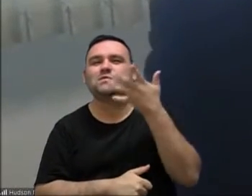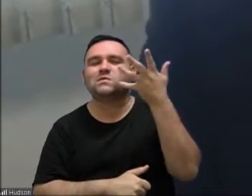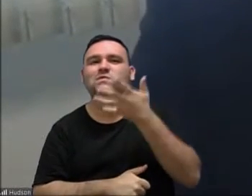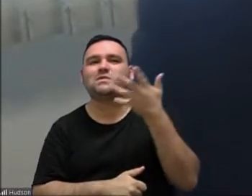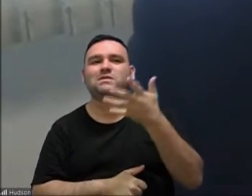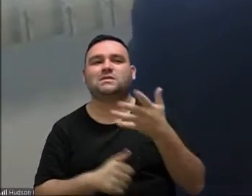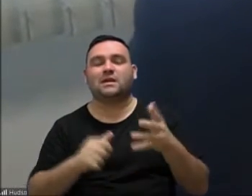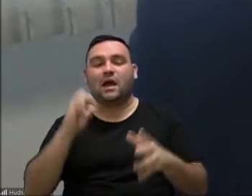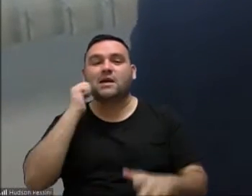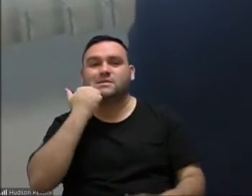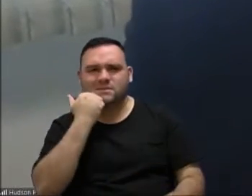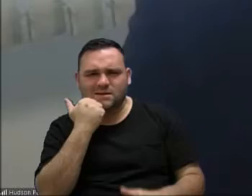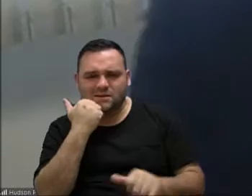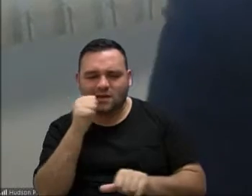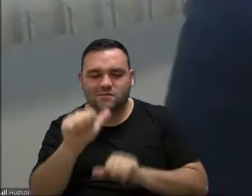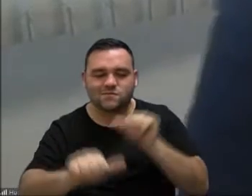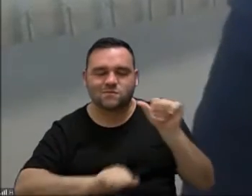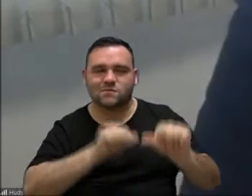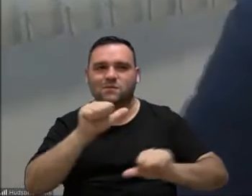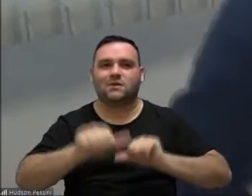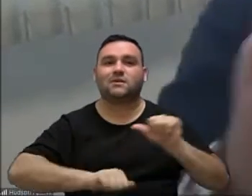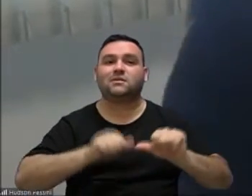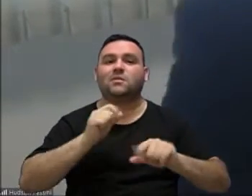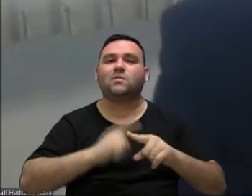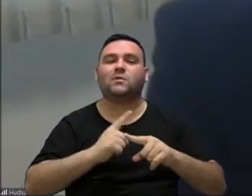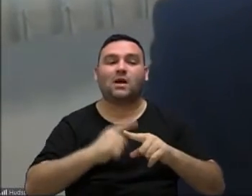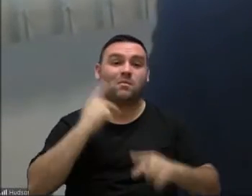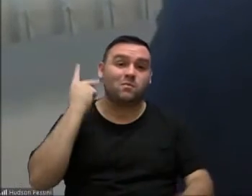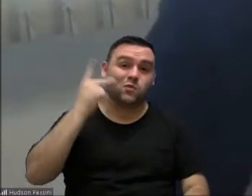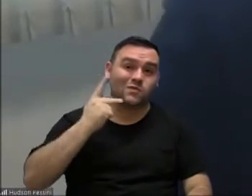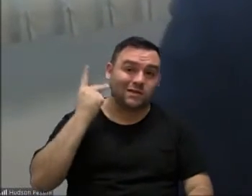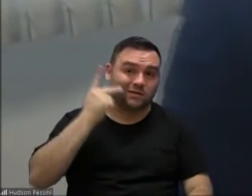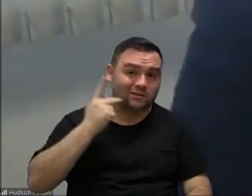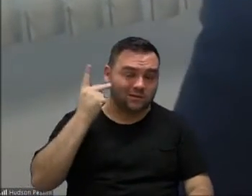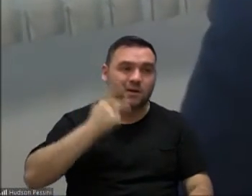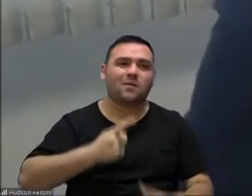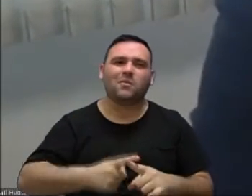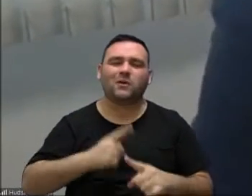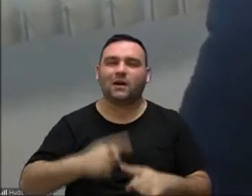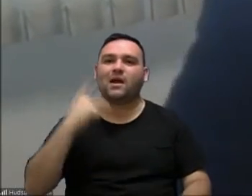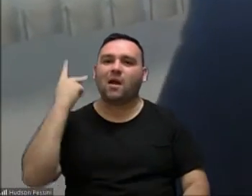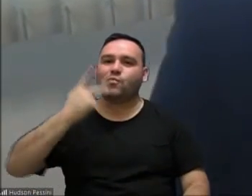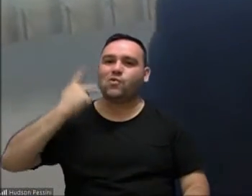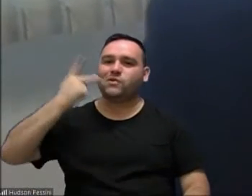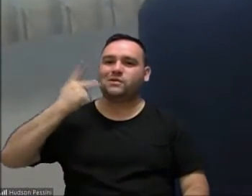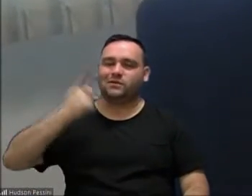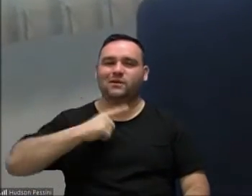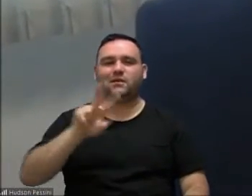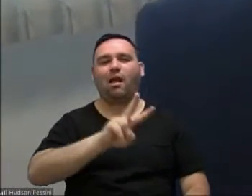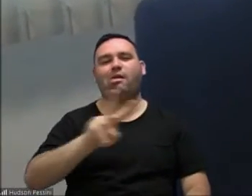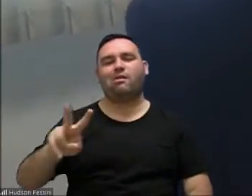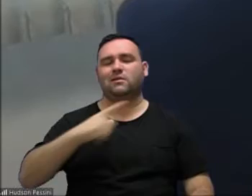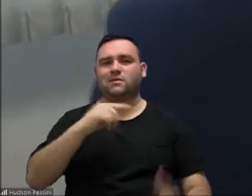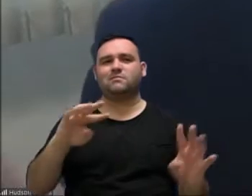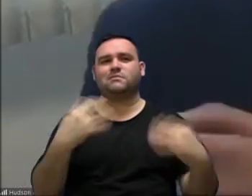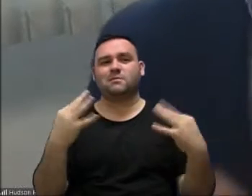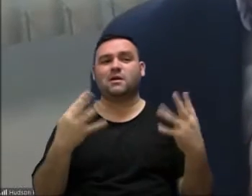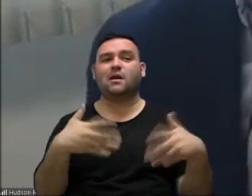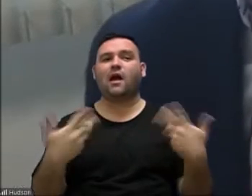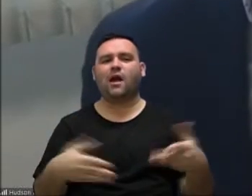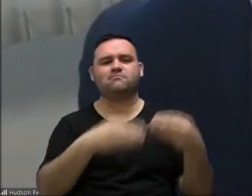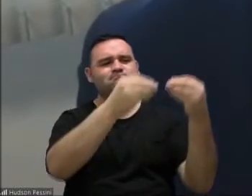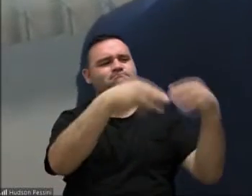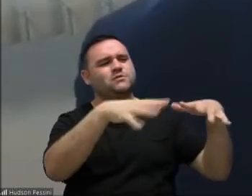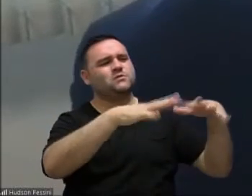dele a palavra ciência substituir por política porque ele fazia política com essa situação e aí